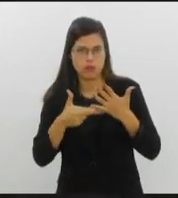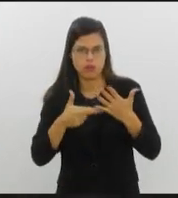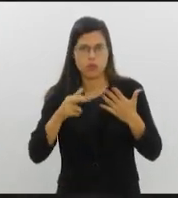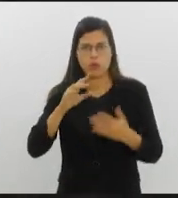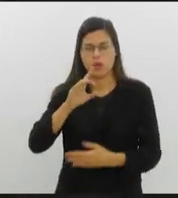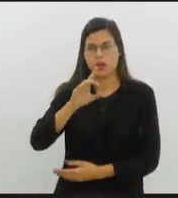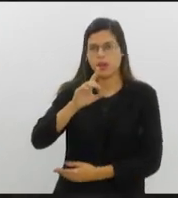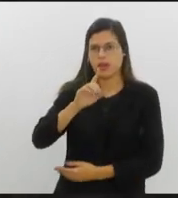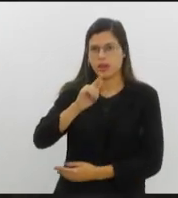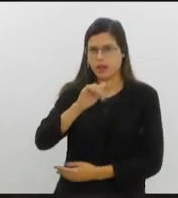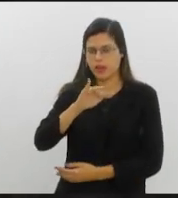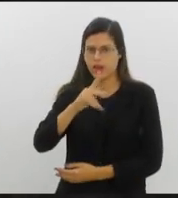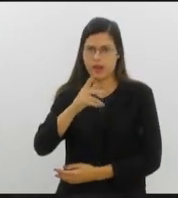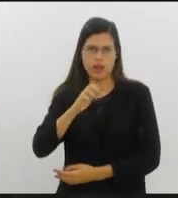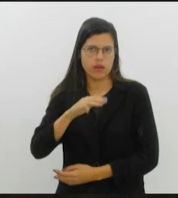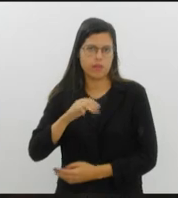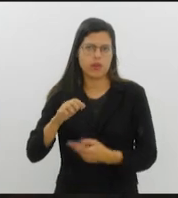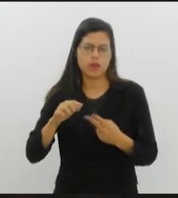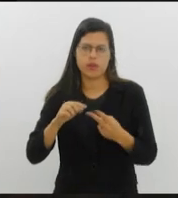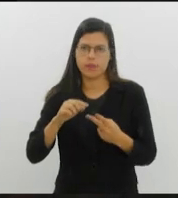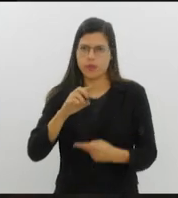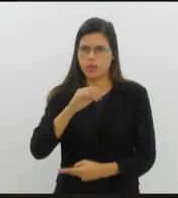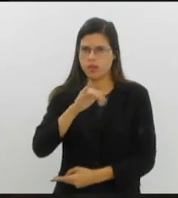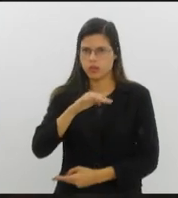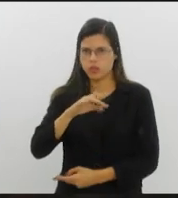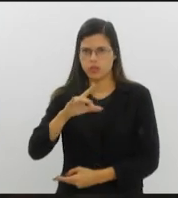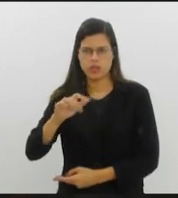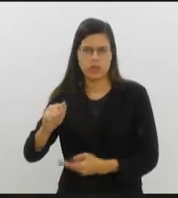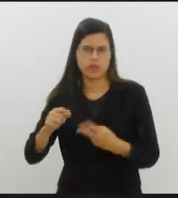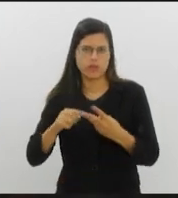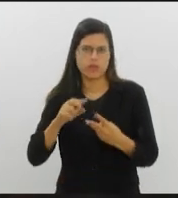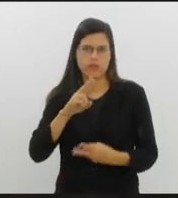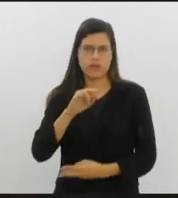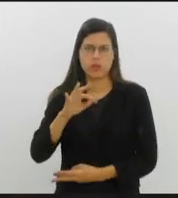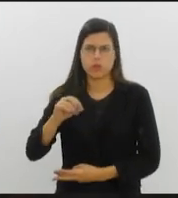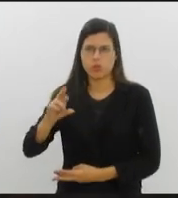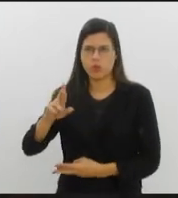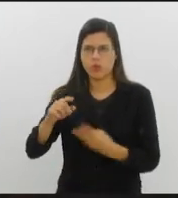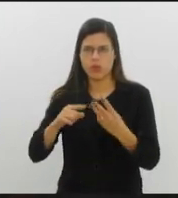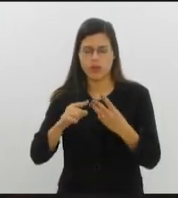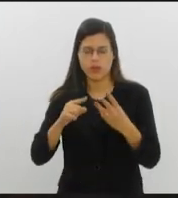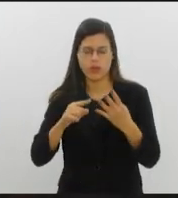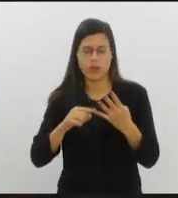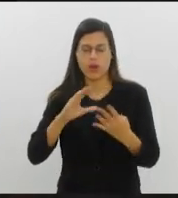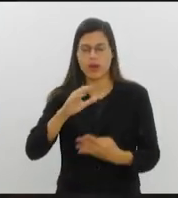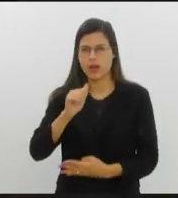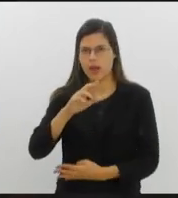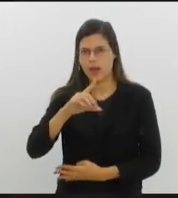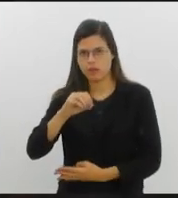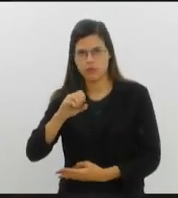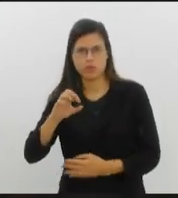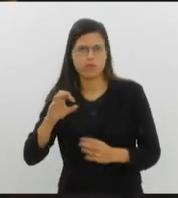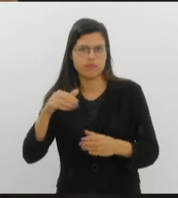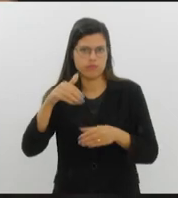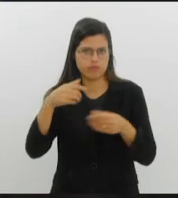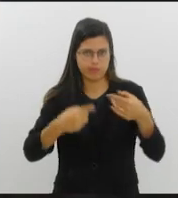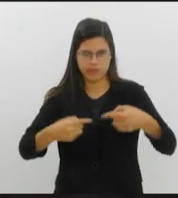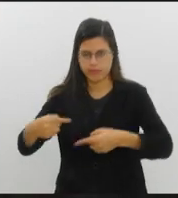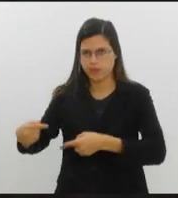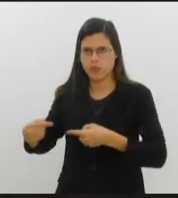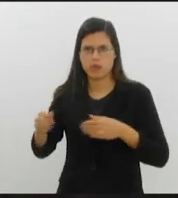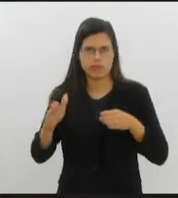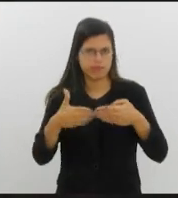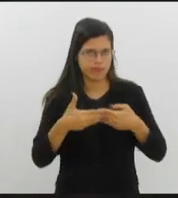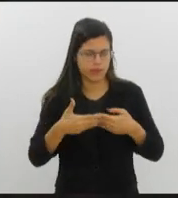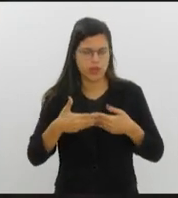de Laroli, Índia Melau, Vitor Júnior e Carlos Macedo. Em discussão, não havendo quem queira discutir, encerrada a